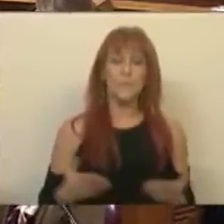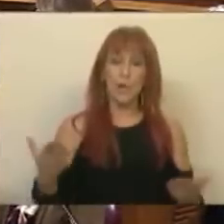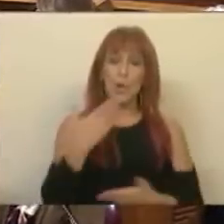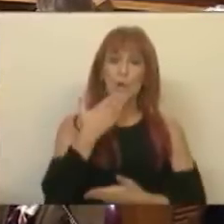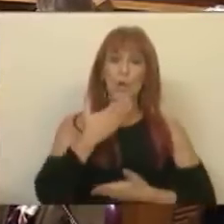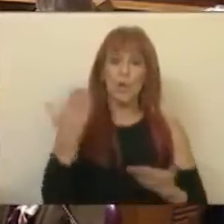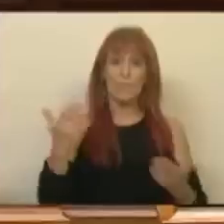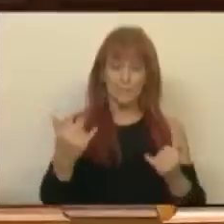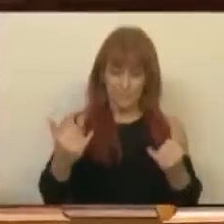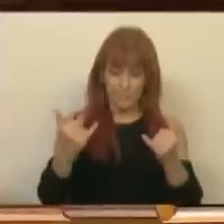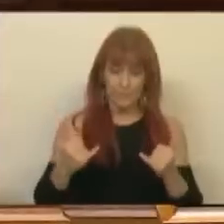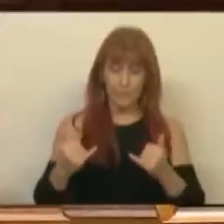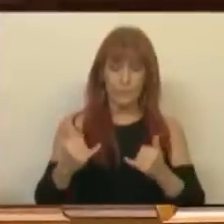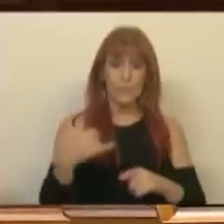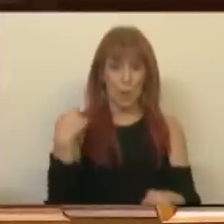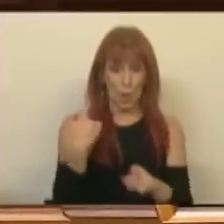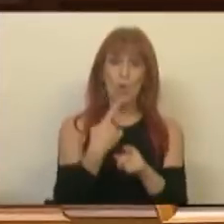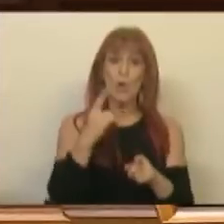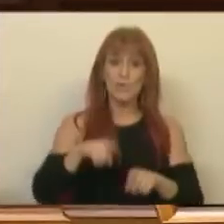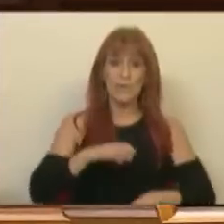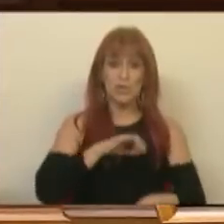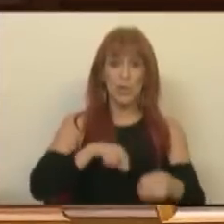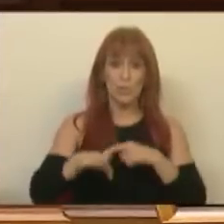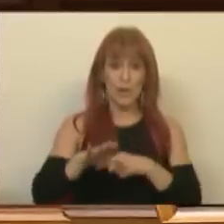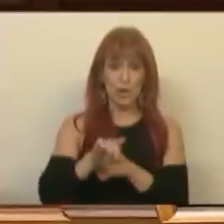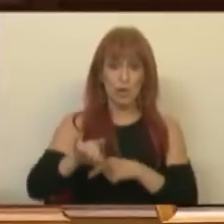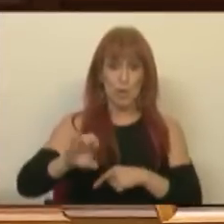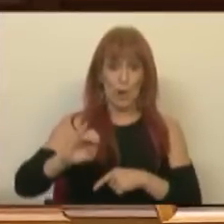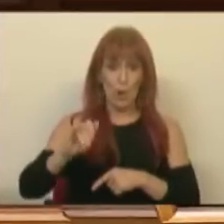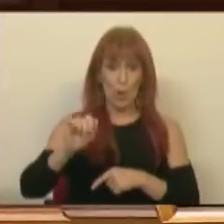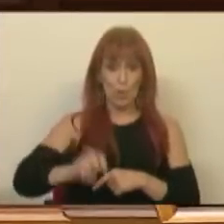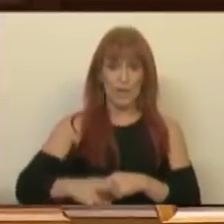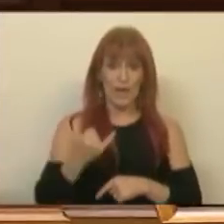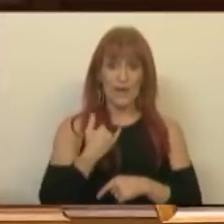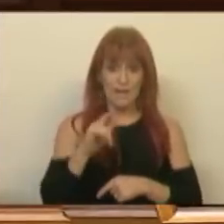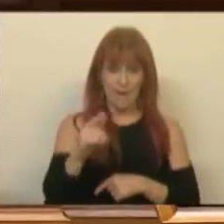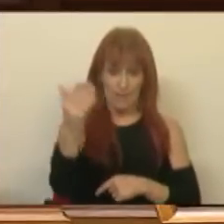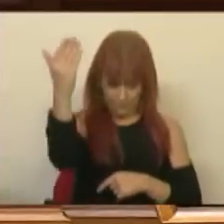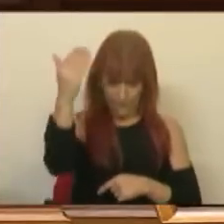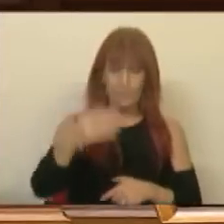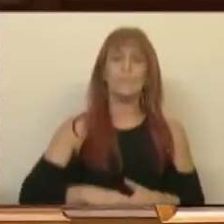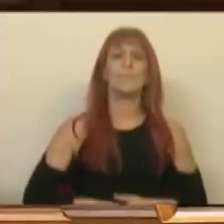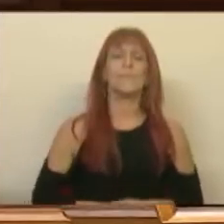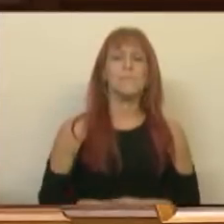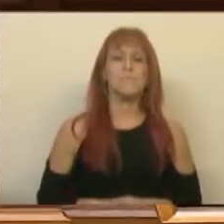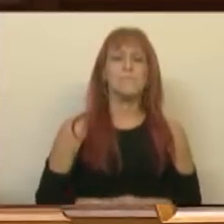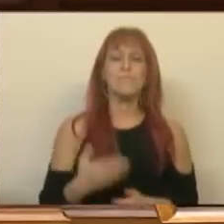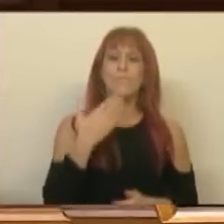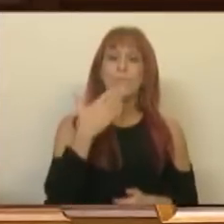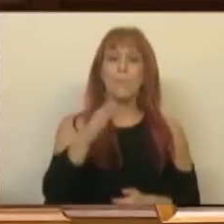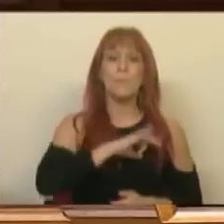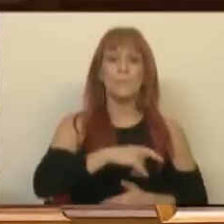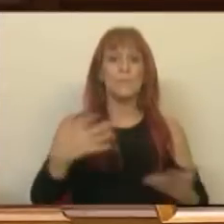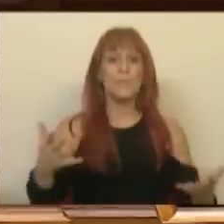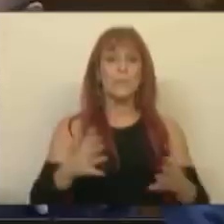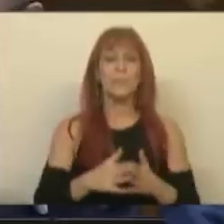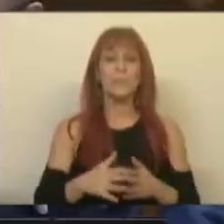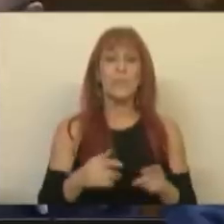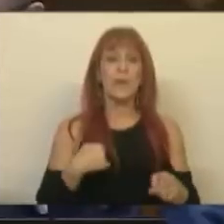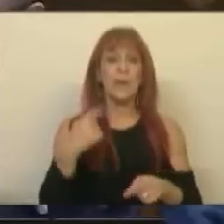obrigado tenho agora a palavra de novo senhor Deputado João Coutinho de Figueiredo da Iel Muito obrigado senhor presidente